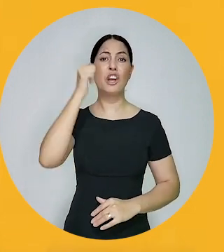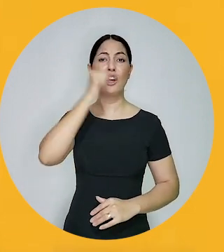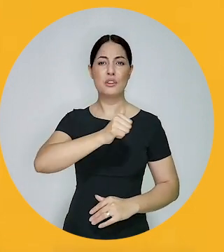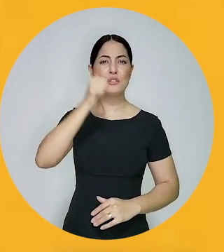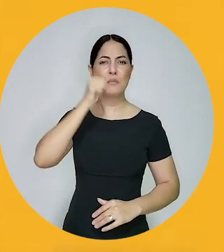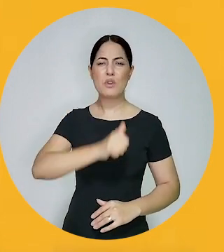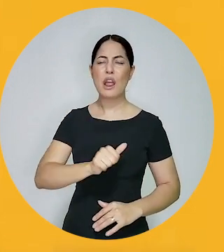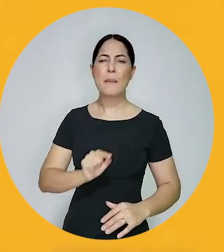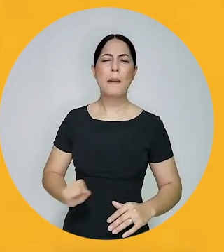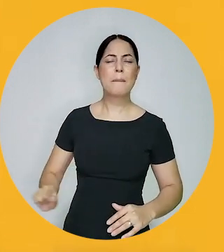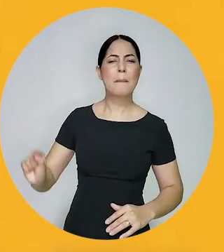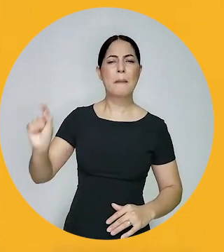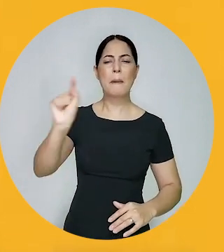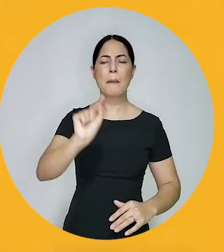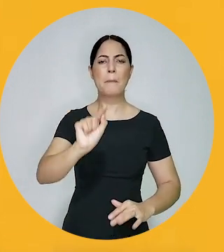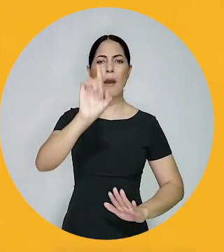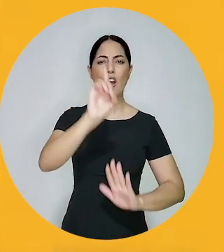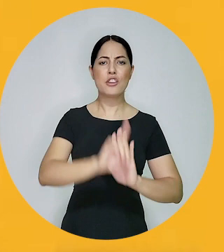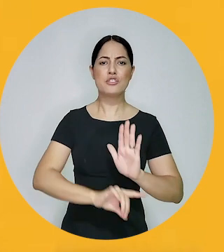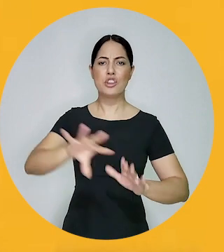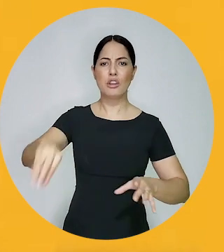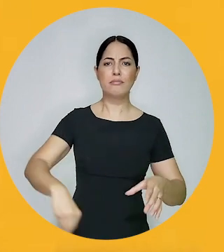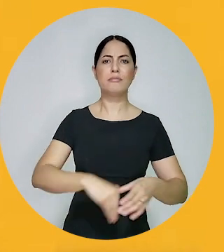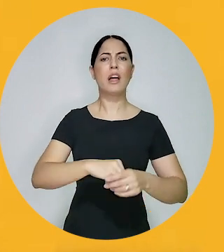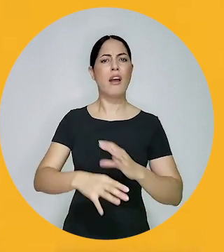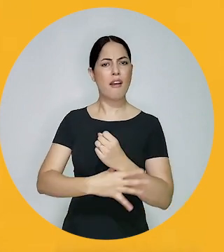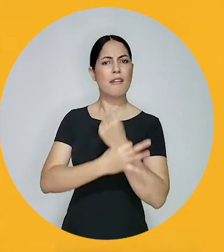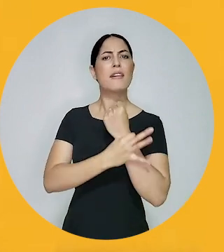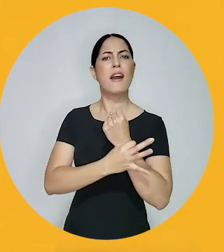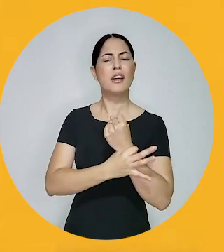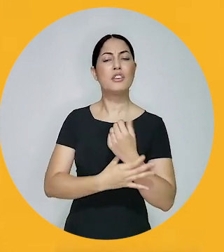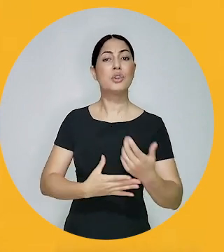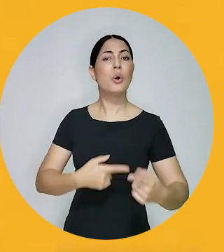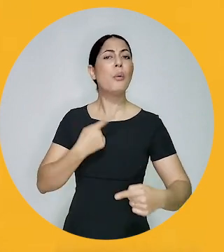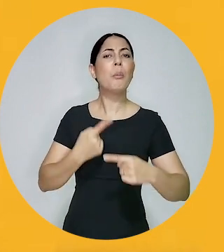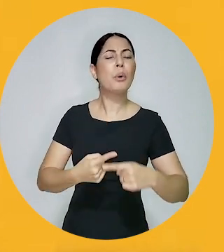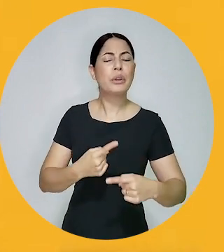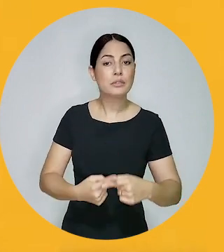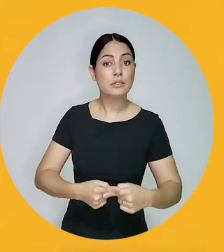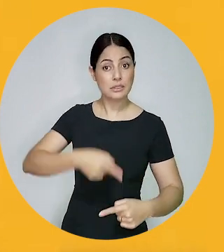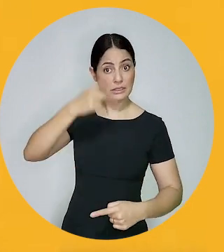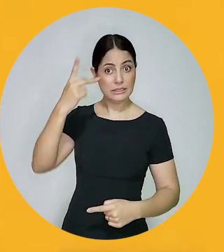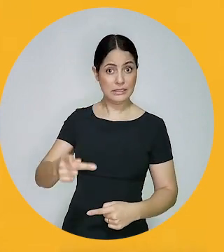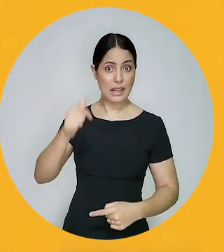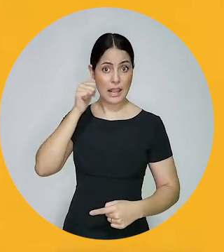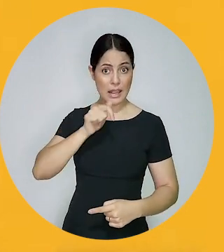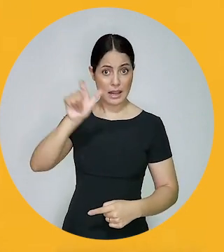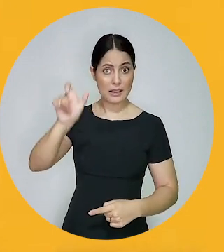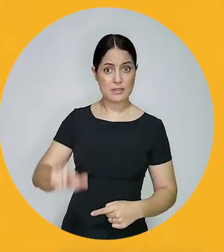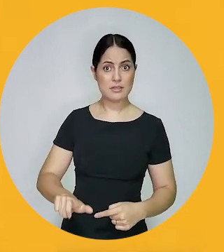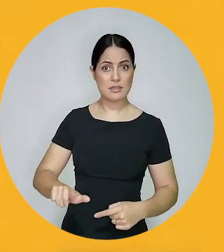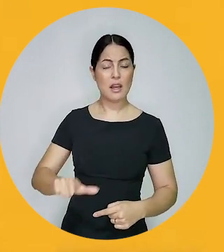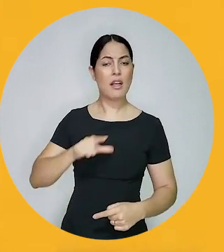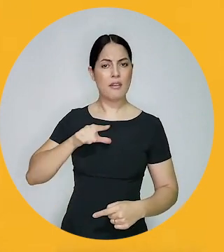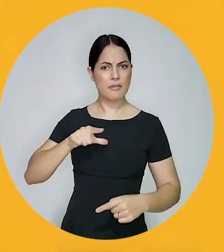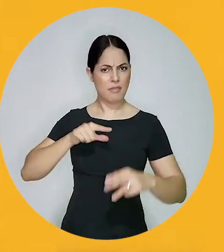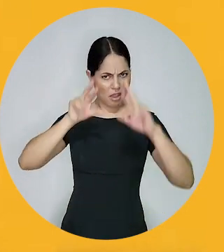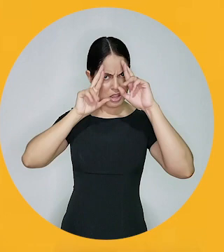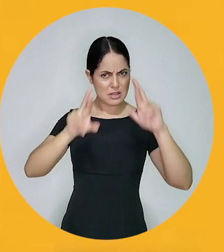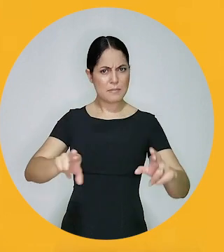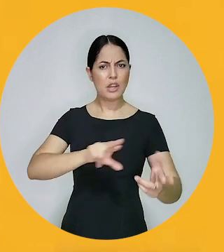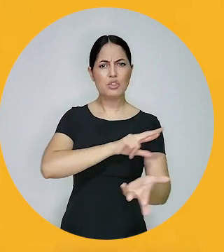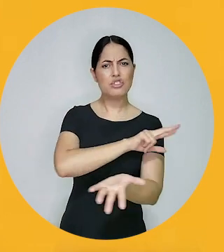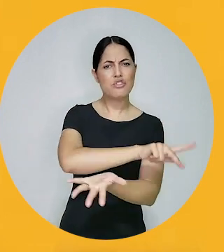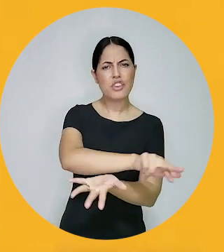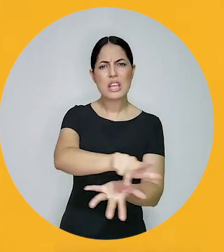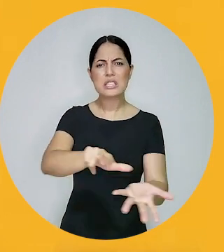que a participação feminina seja assegurada em todos os espaços, porque lá estarão não só representando elas em